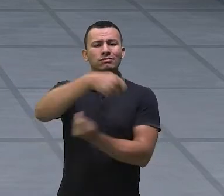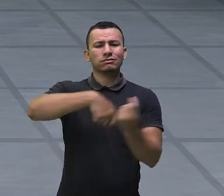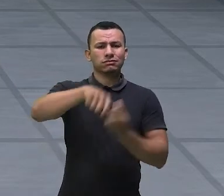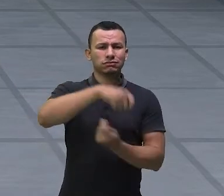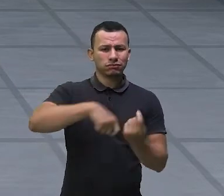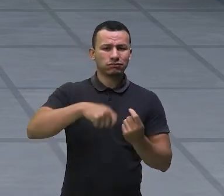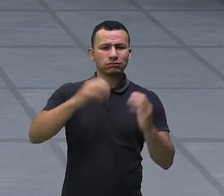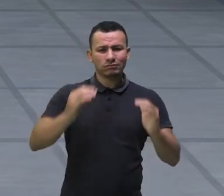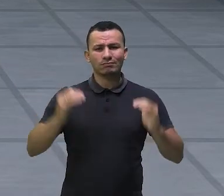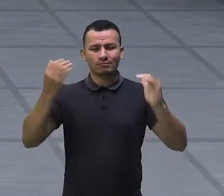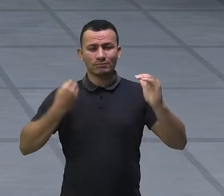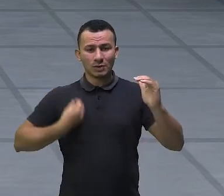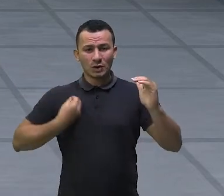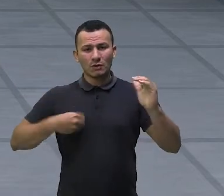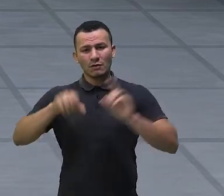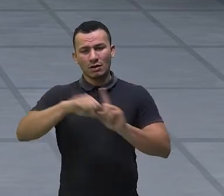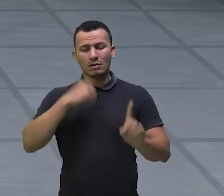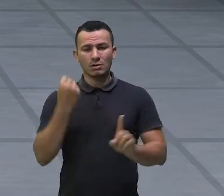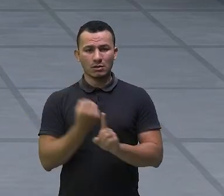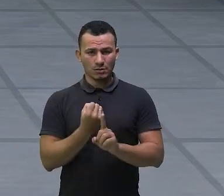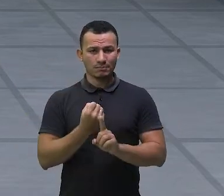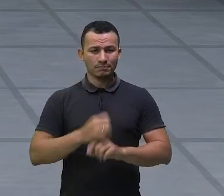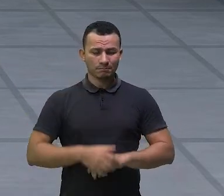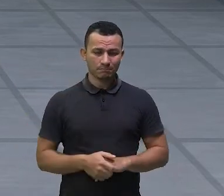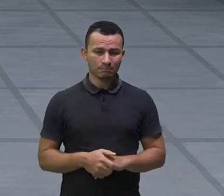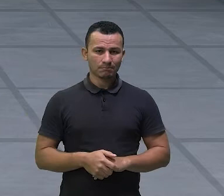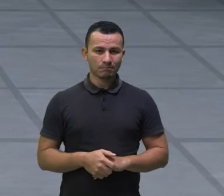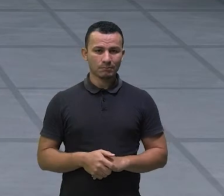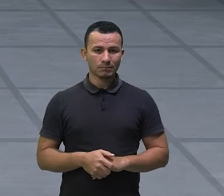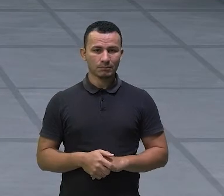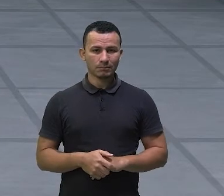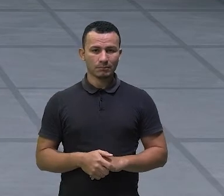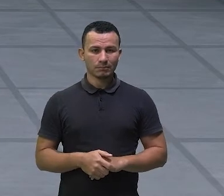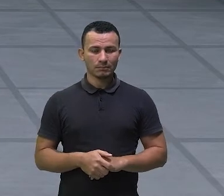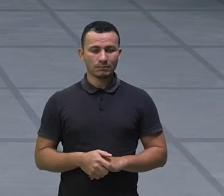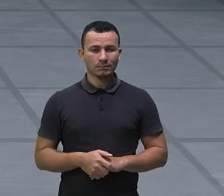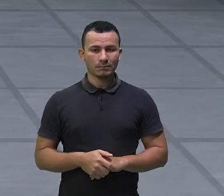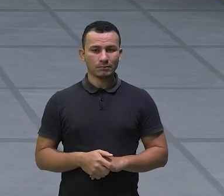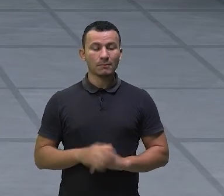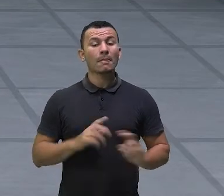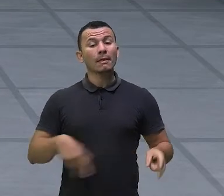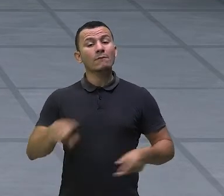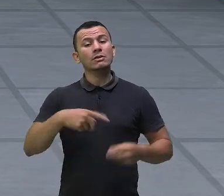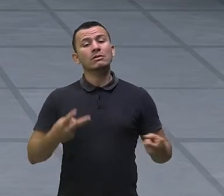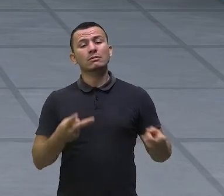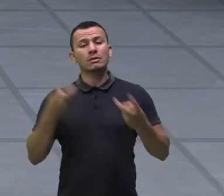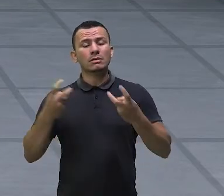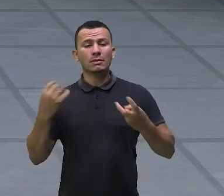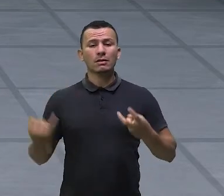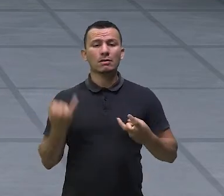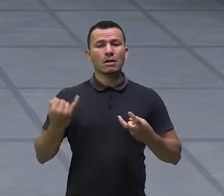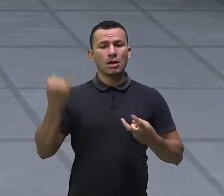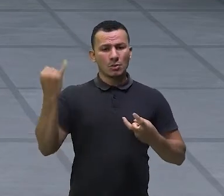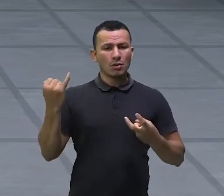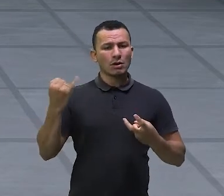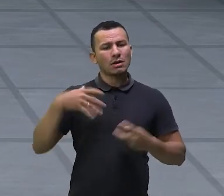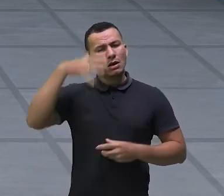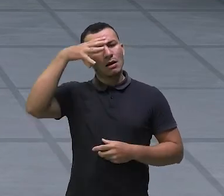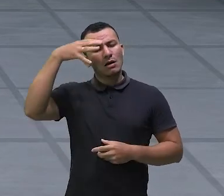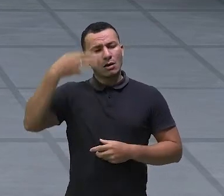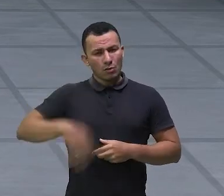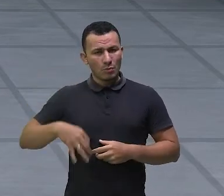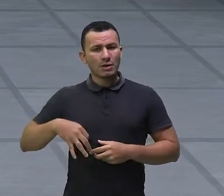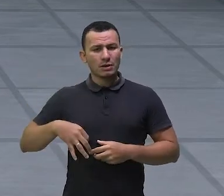da sociedade em questão. Percebem aí a importância da compreensão